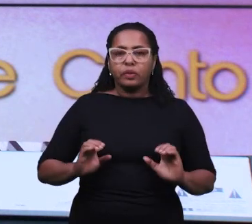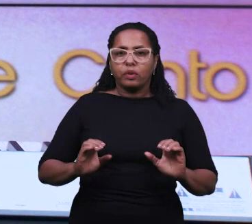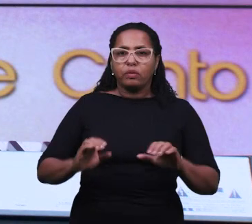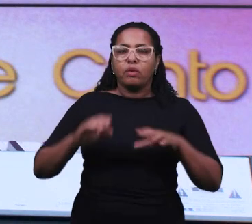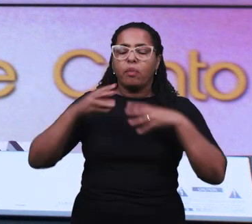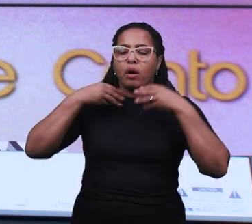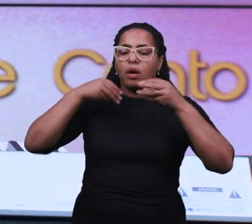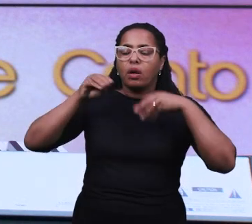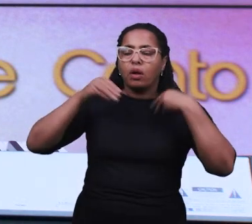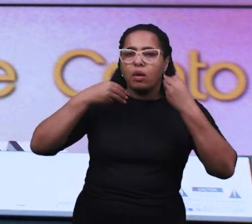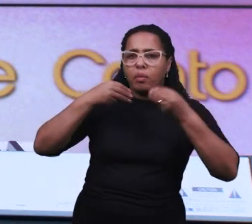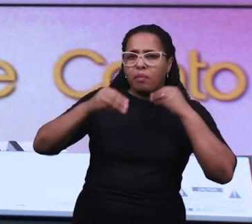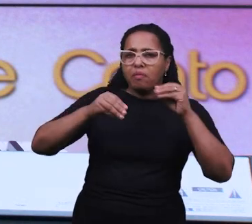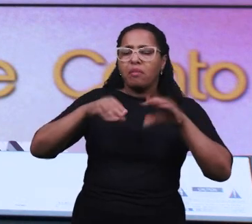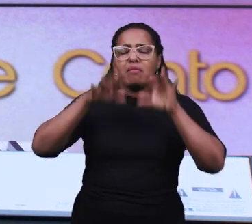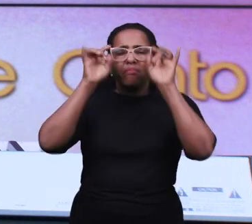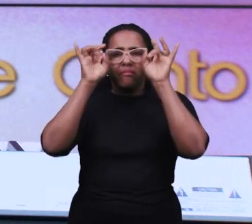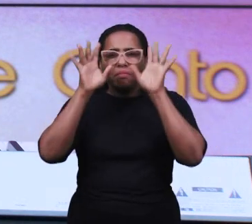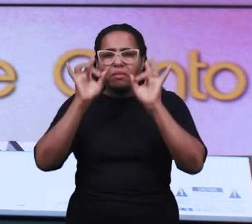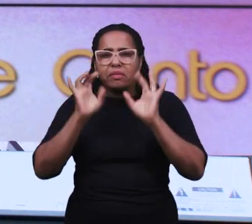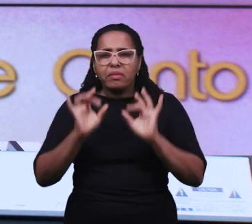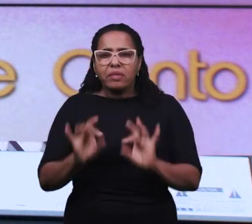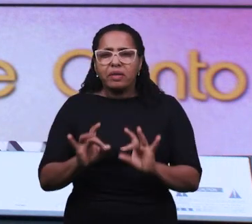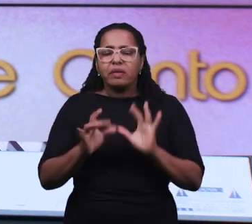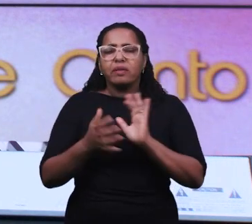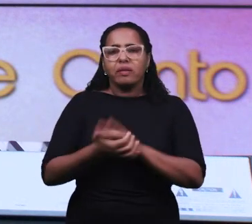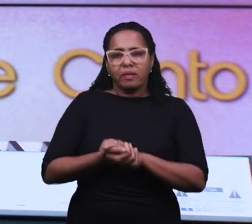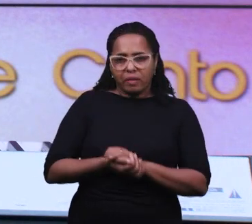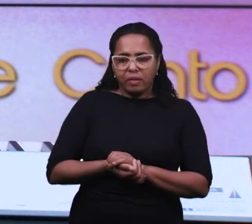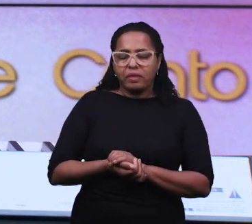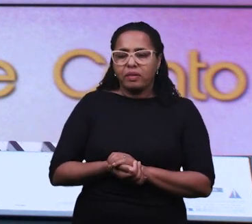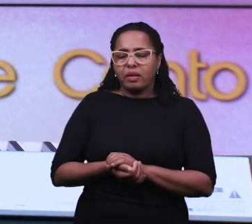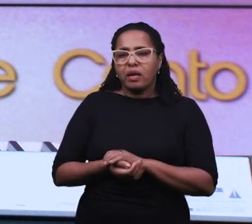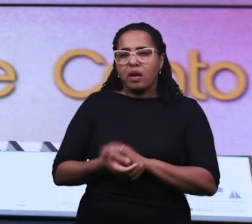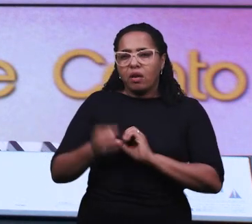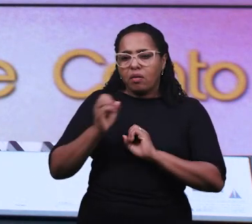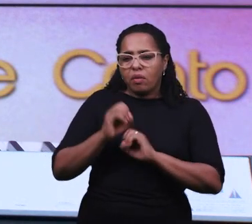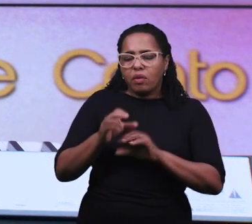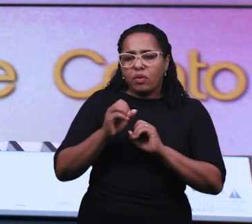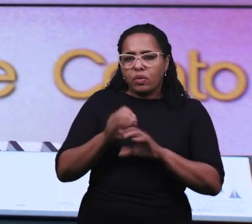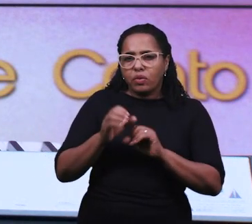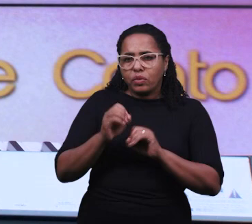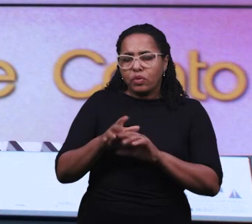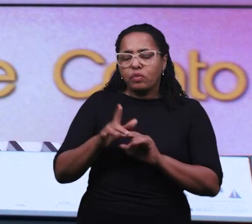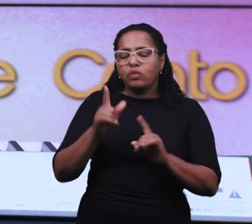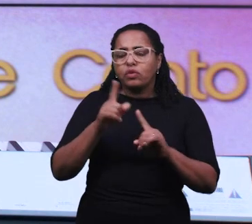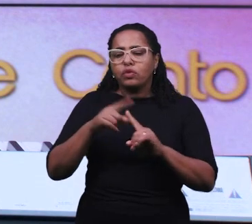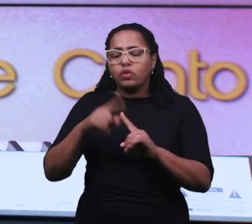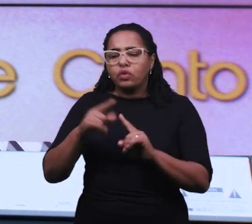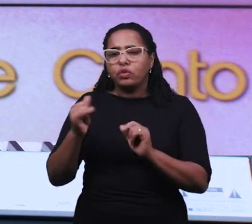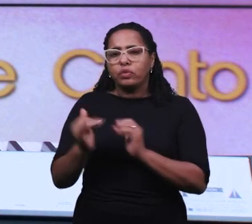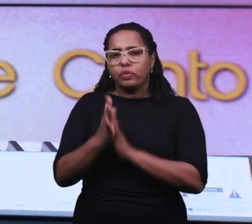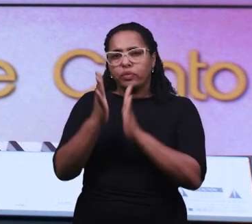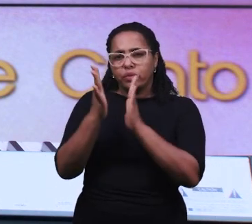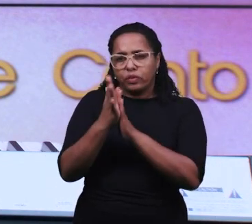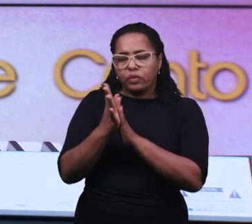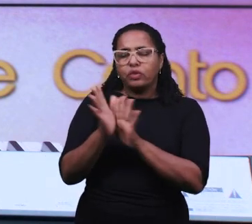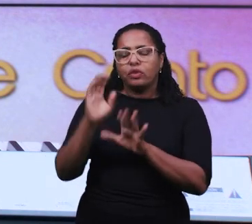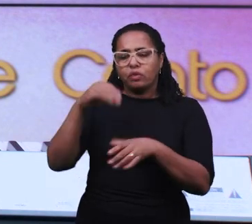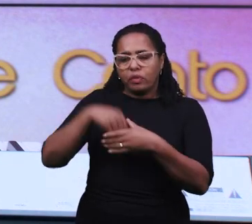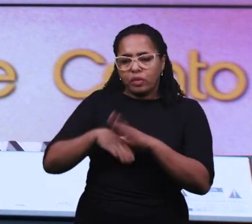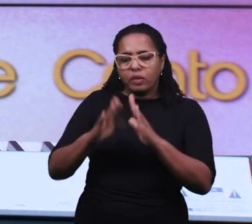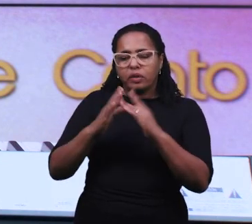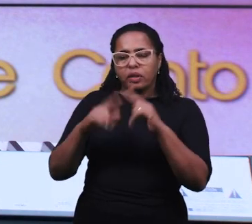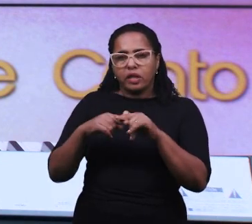palato mole, especialmente para a aplicação para o estilo de louvor que nós desenvolvemos nas